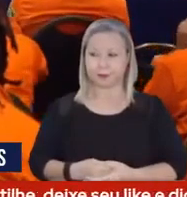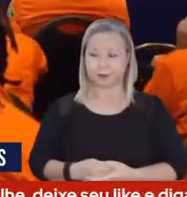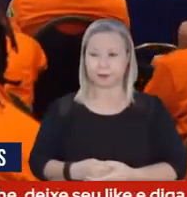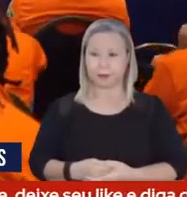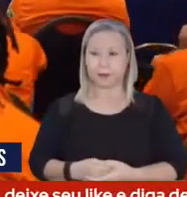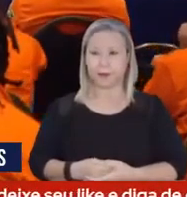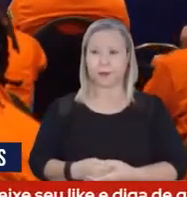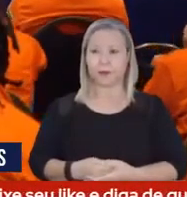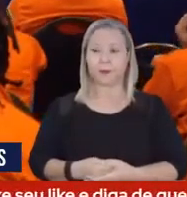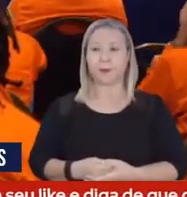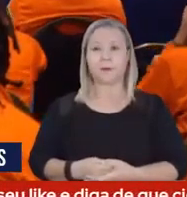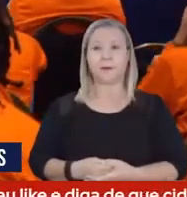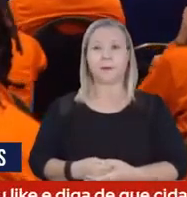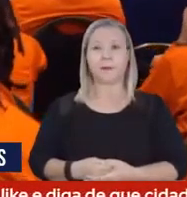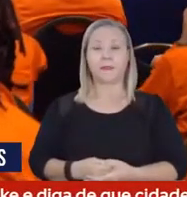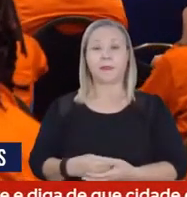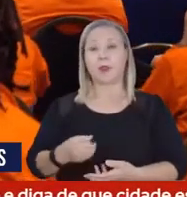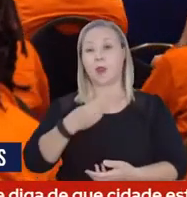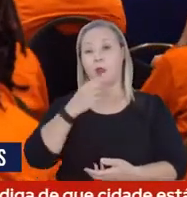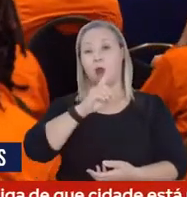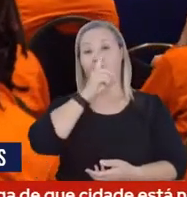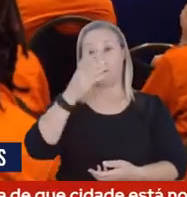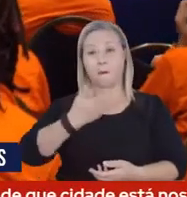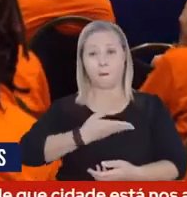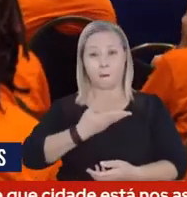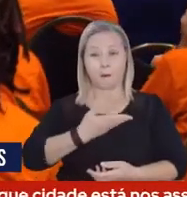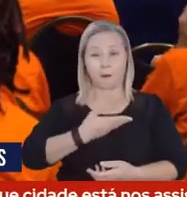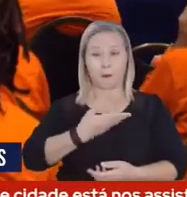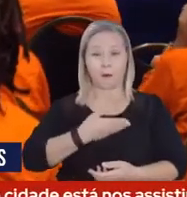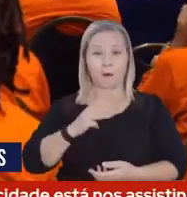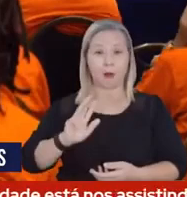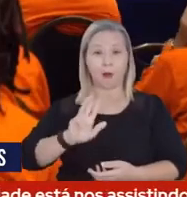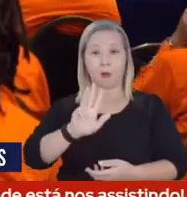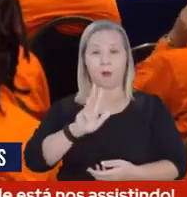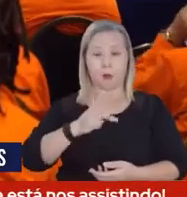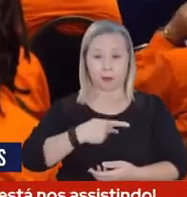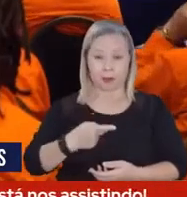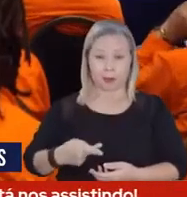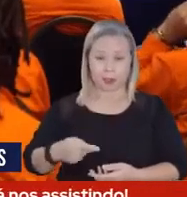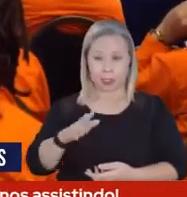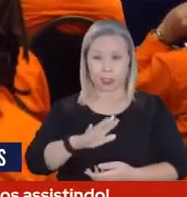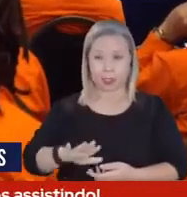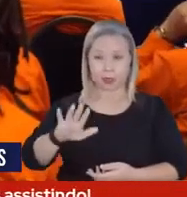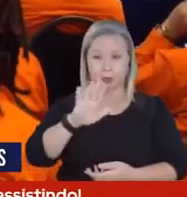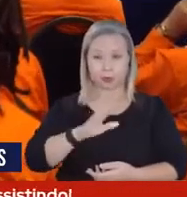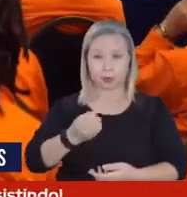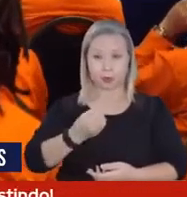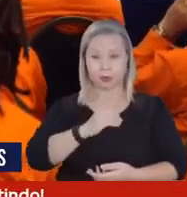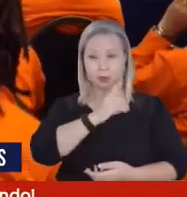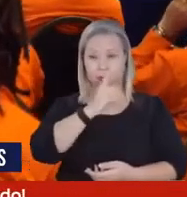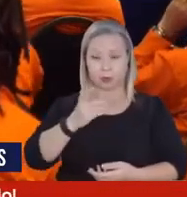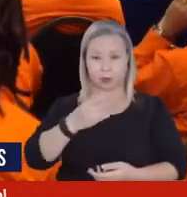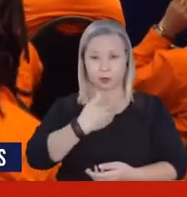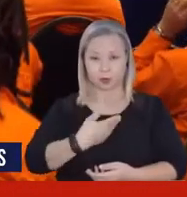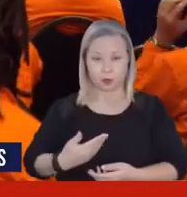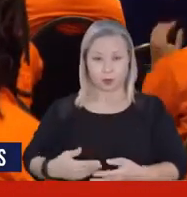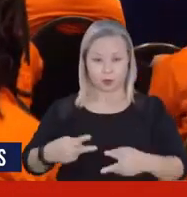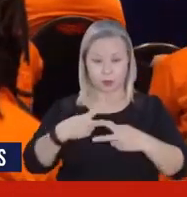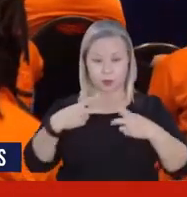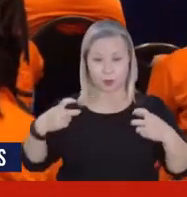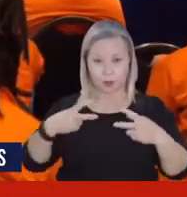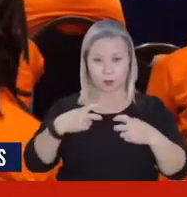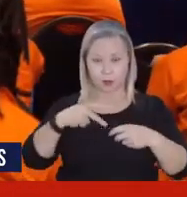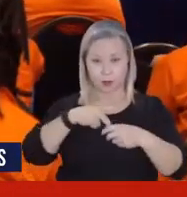Bom dia, companheiro Lula, presidente. Bom dia, companheiros petroleiros, companheiras petroleiras. Bom